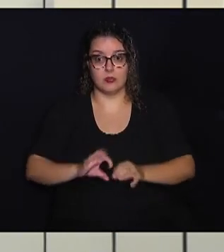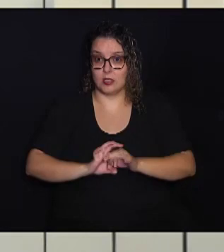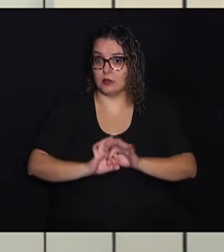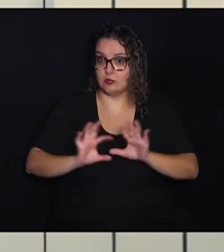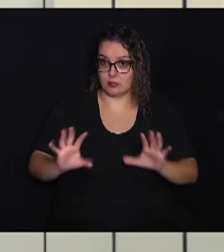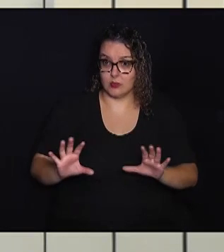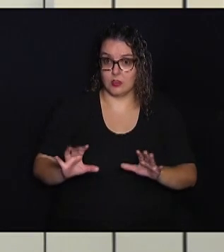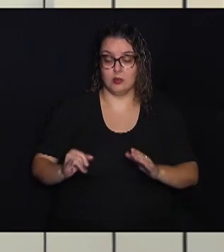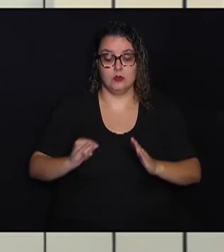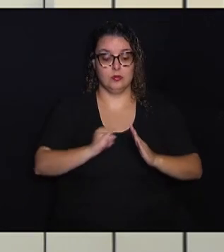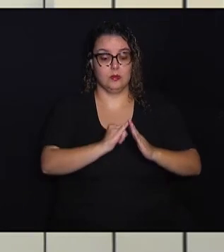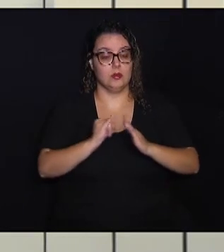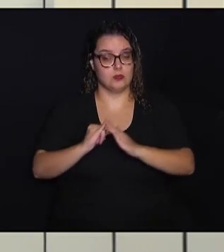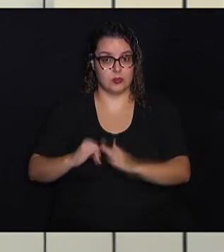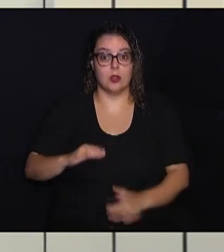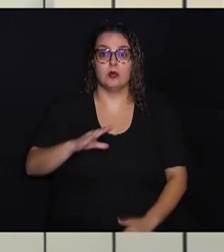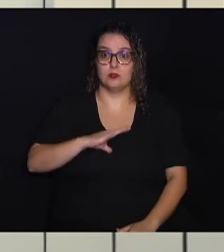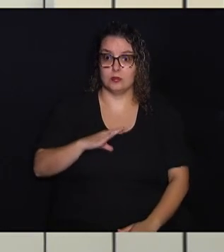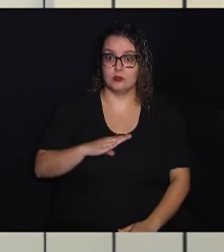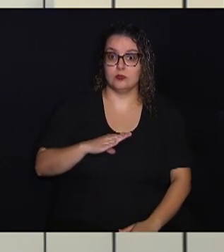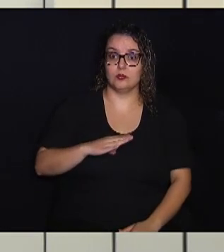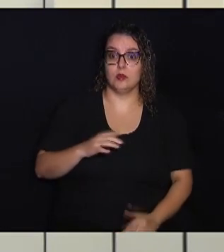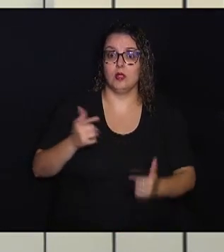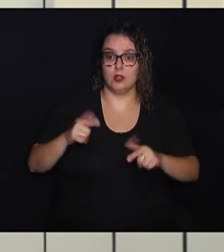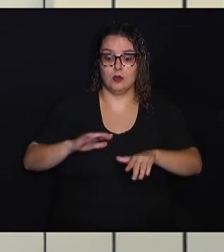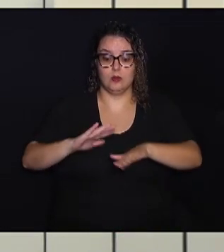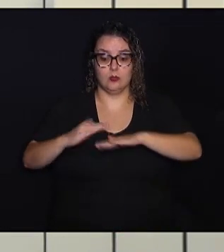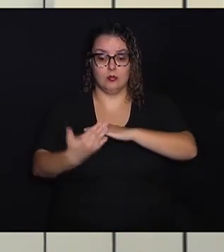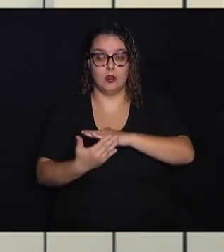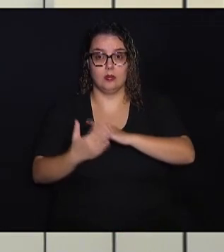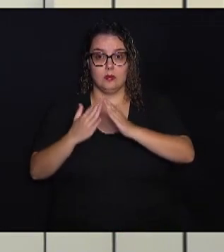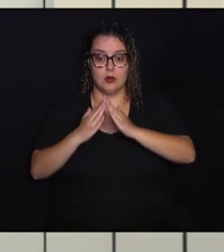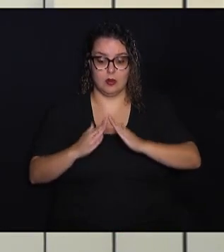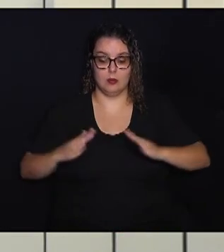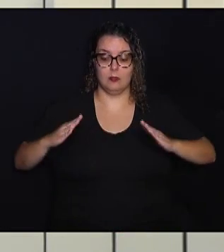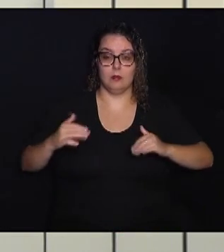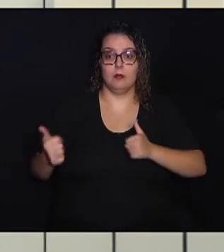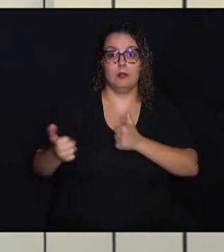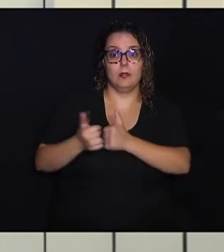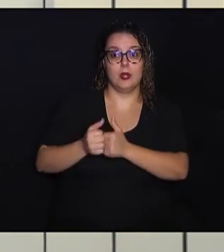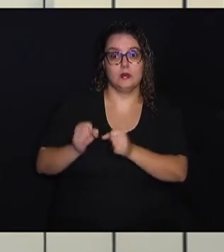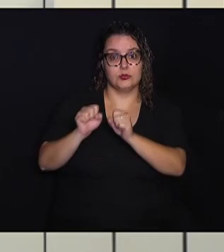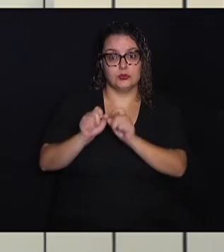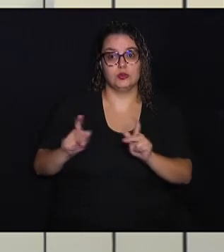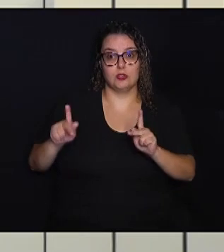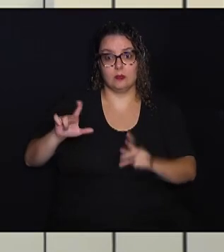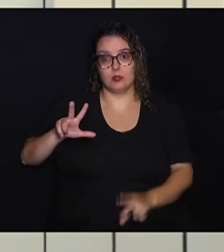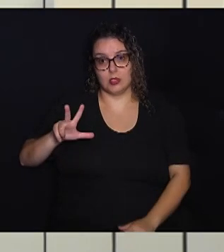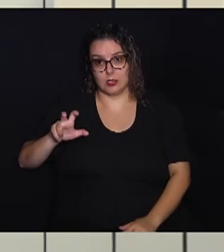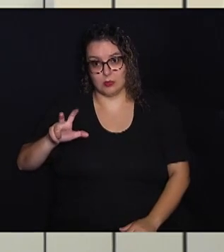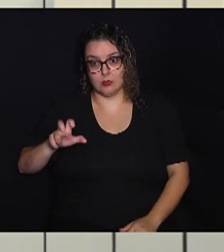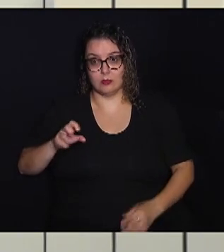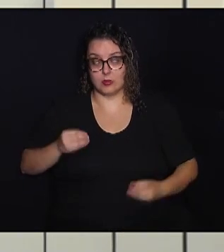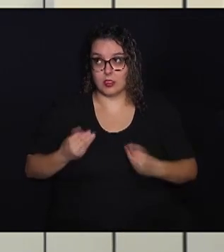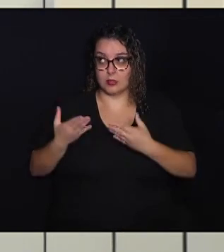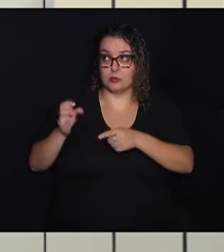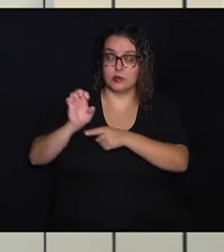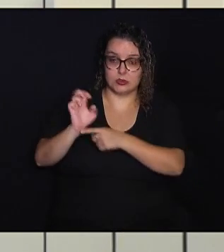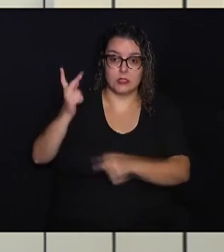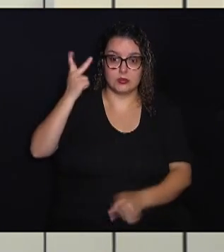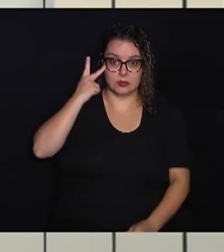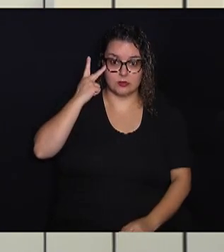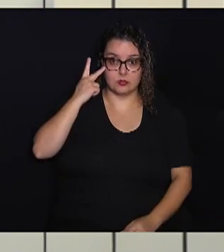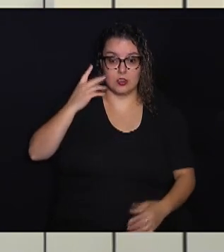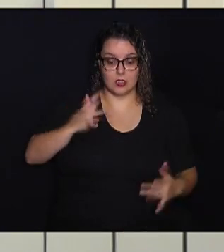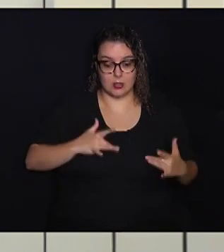de um imóvel do município localizado no bairro Casarão, próximo ao Shopping Iguatemi, para o estado de São Paulo. A doação da